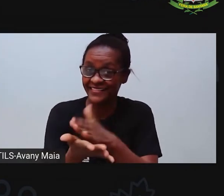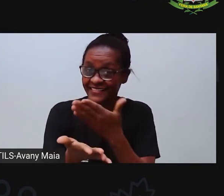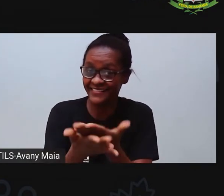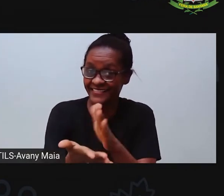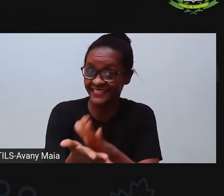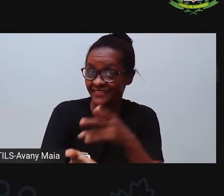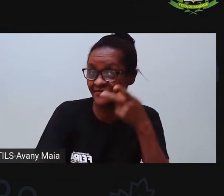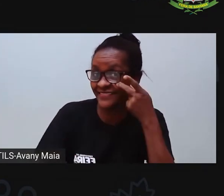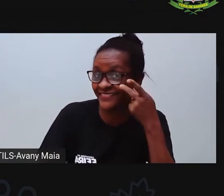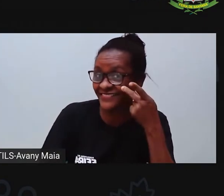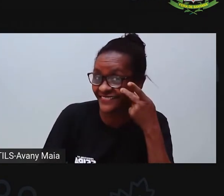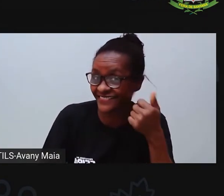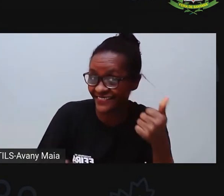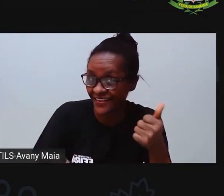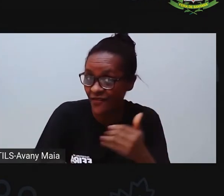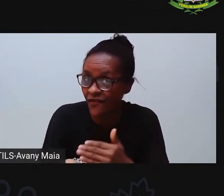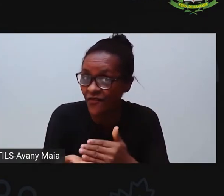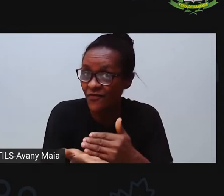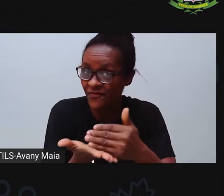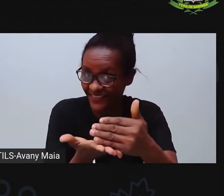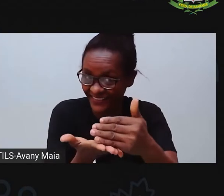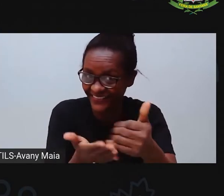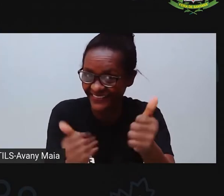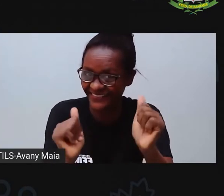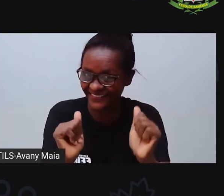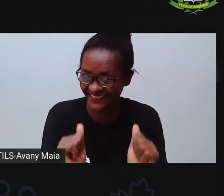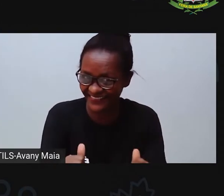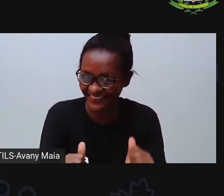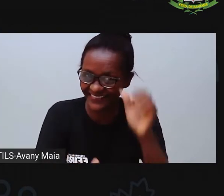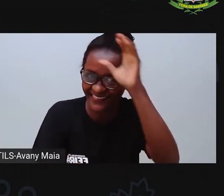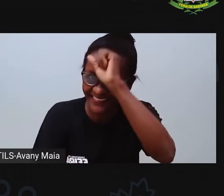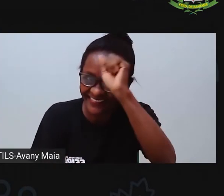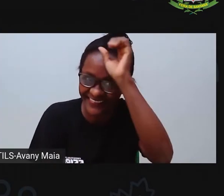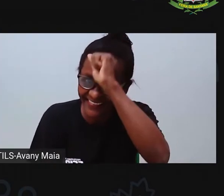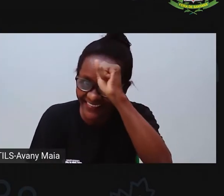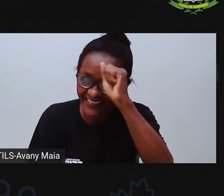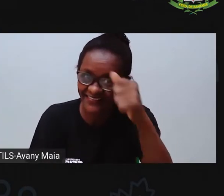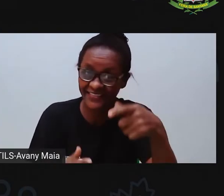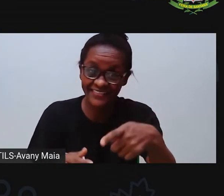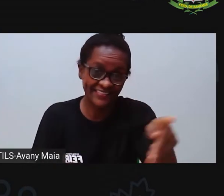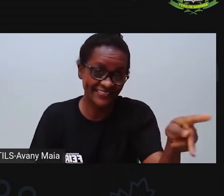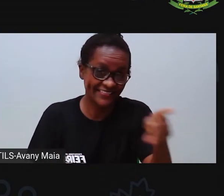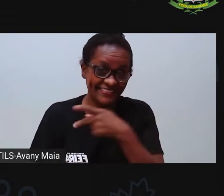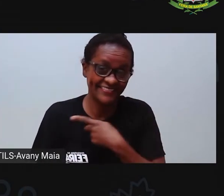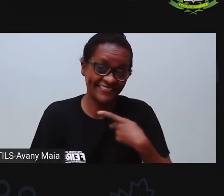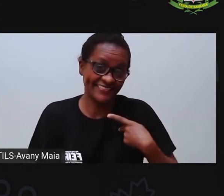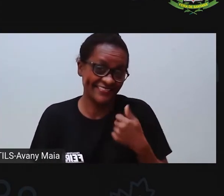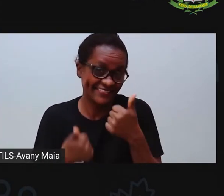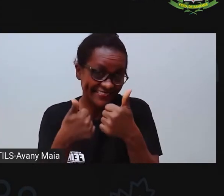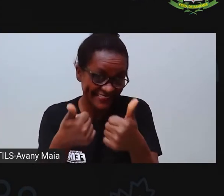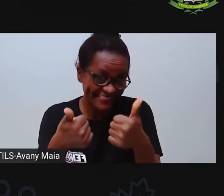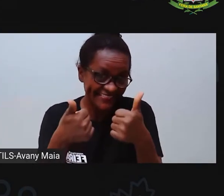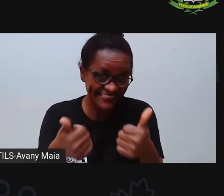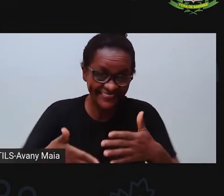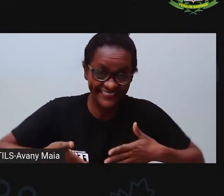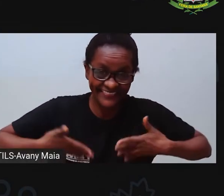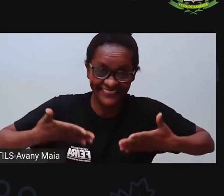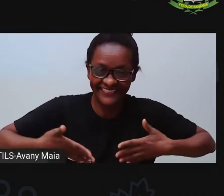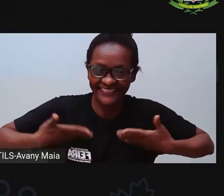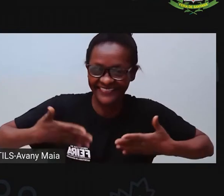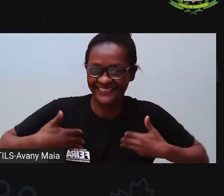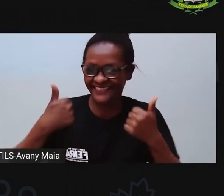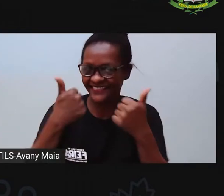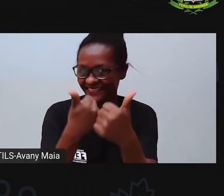de Libras. Vamos lá para mais um dia de aprendizado. Espero que vocês estejam bem, bem dispostos, animados e